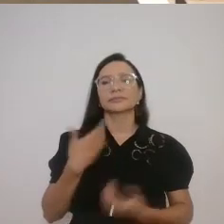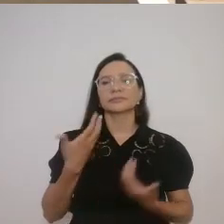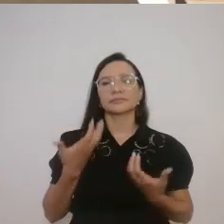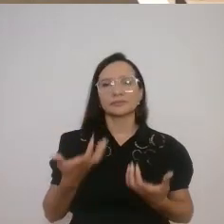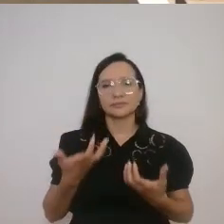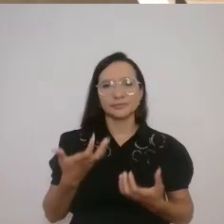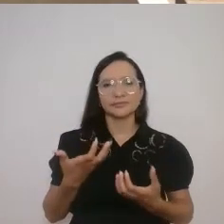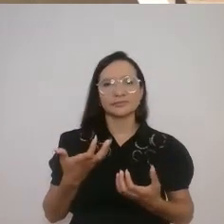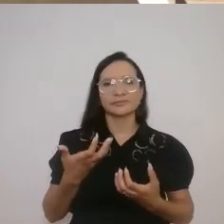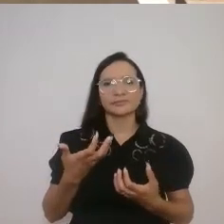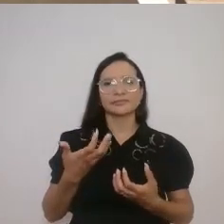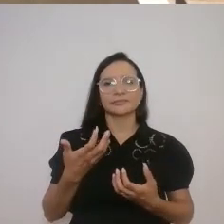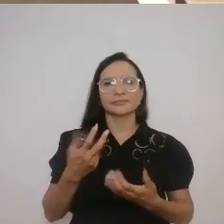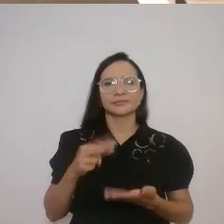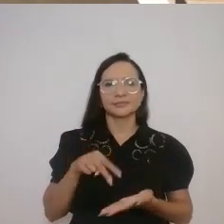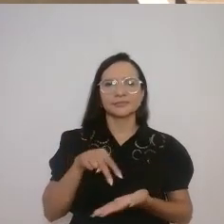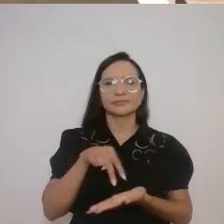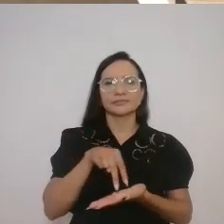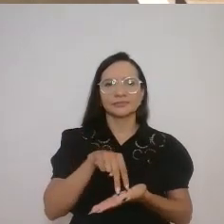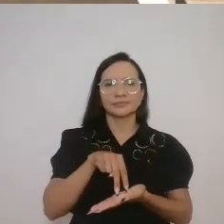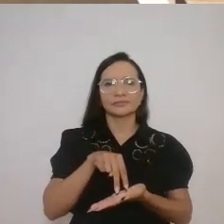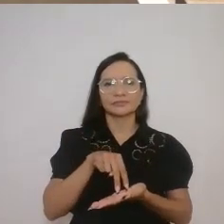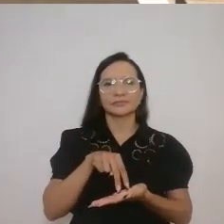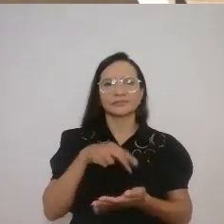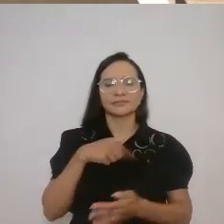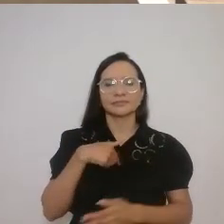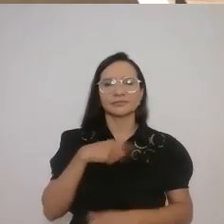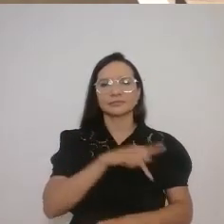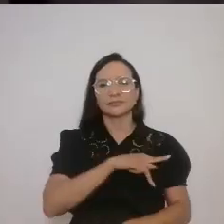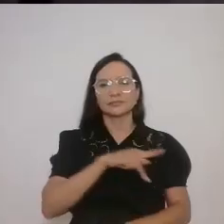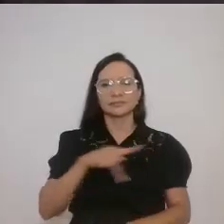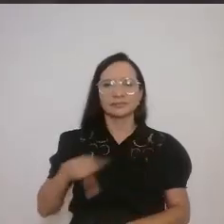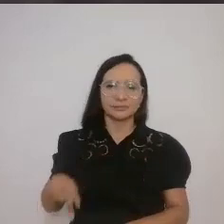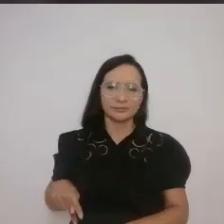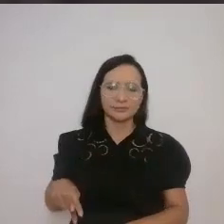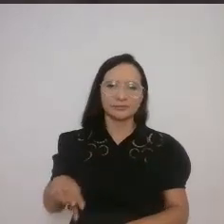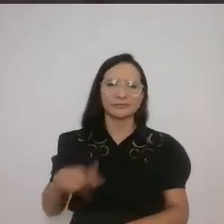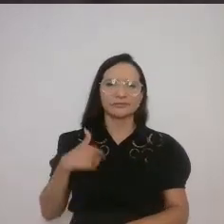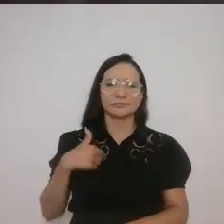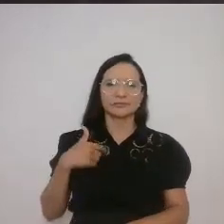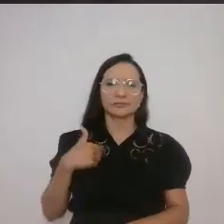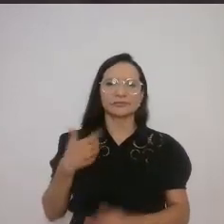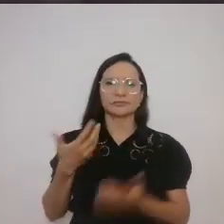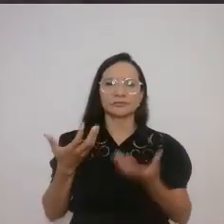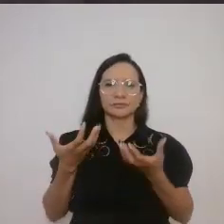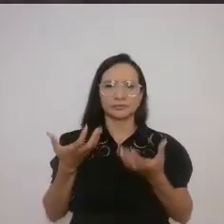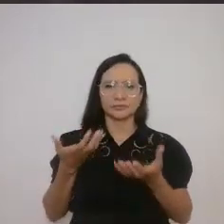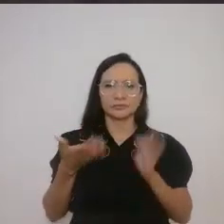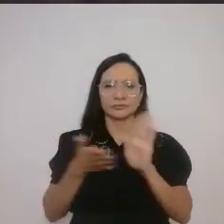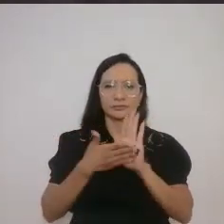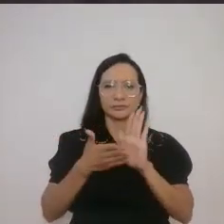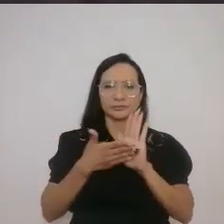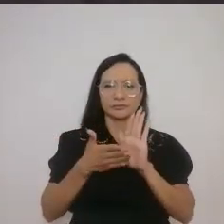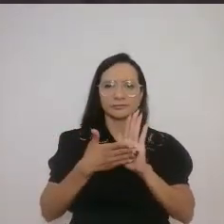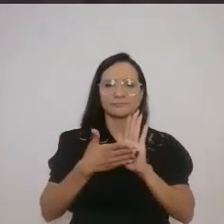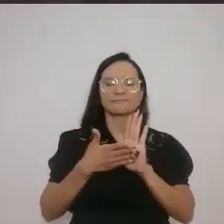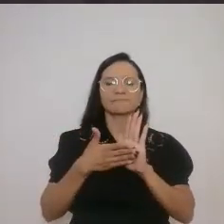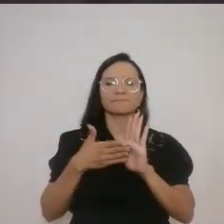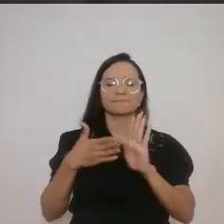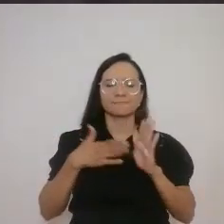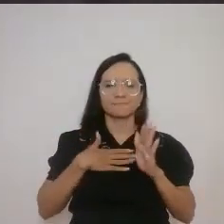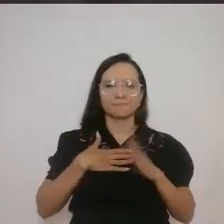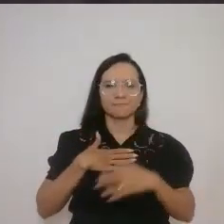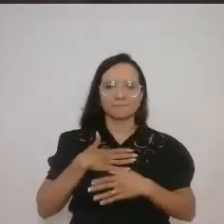Sobrinho. Não, desembargador, presidente, gostaria de propor, e eu faço com muita honra e alegria, são